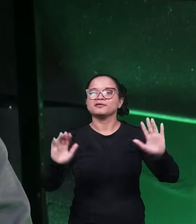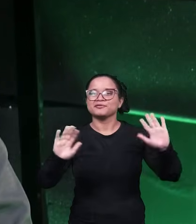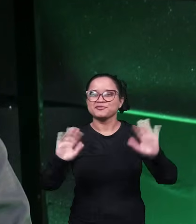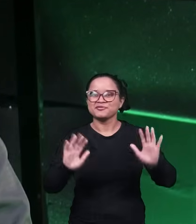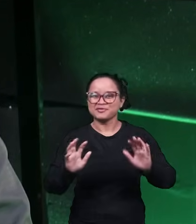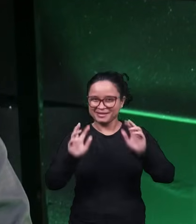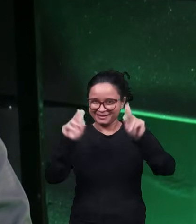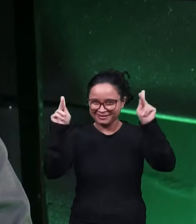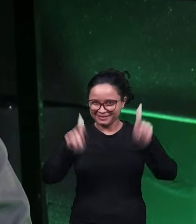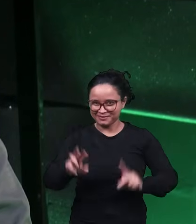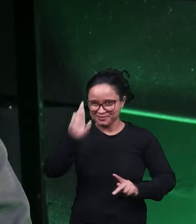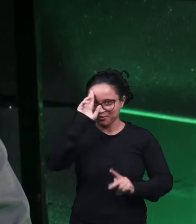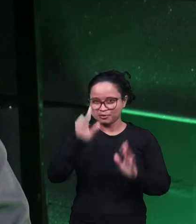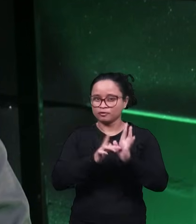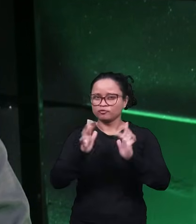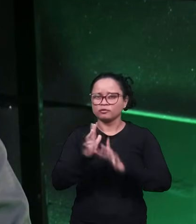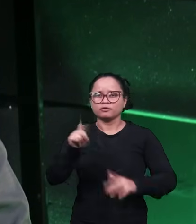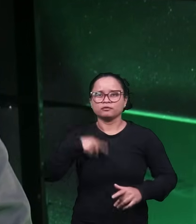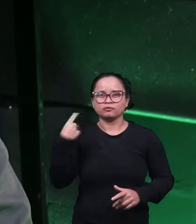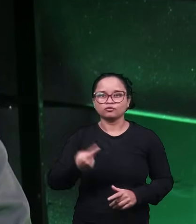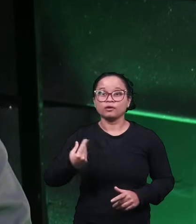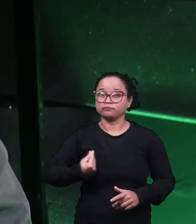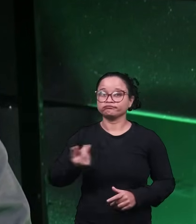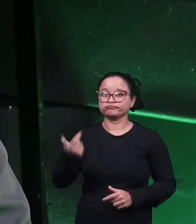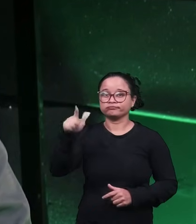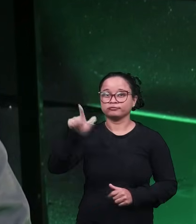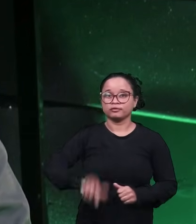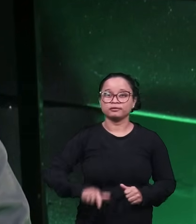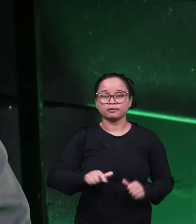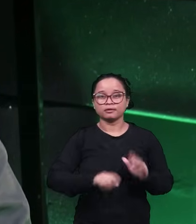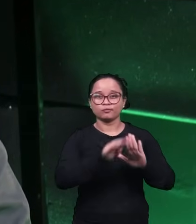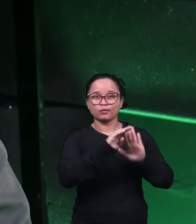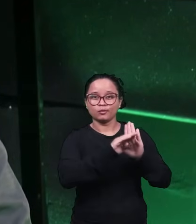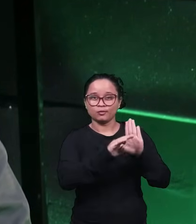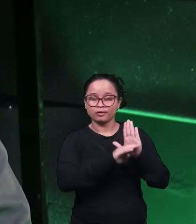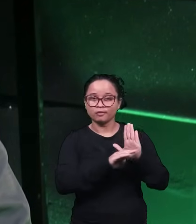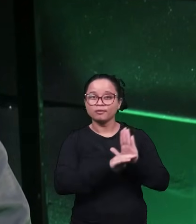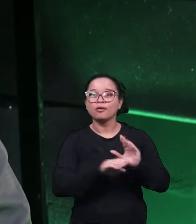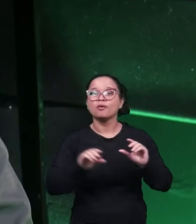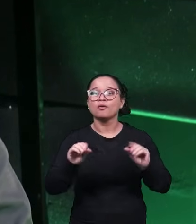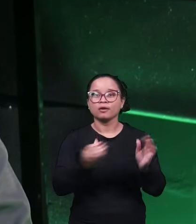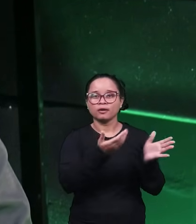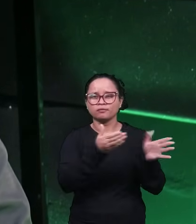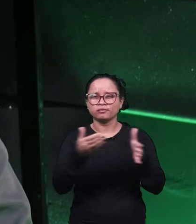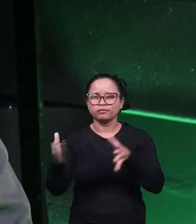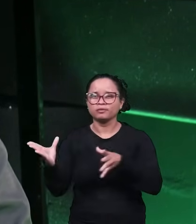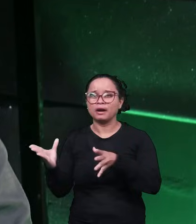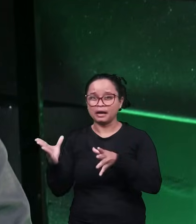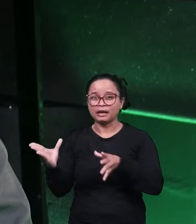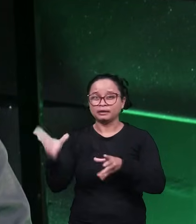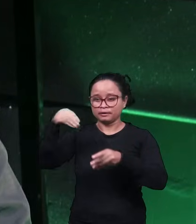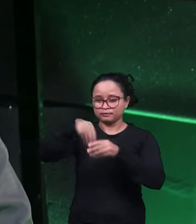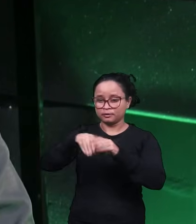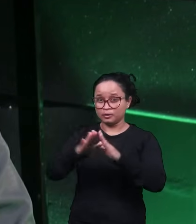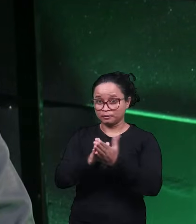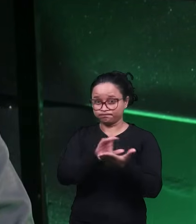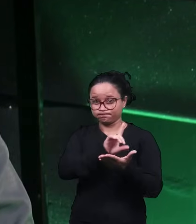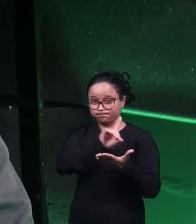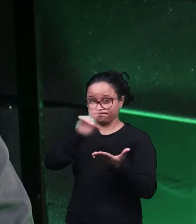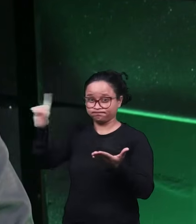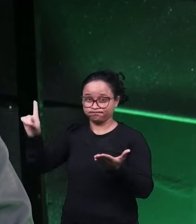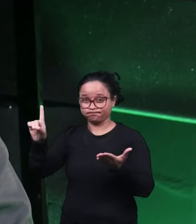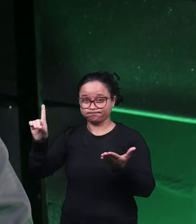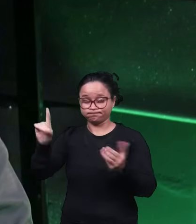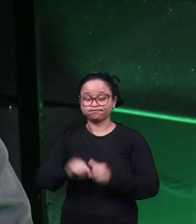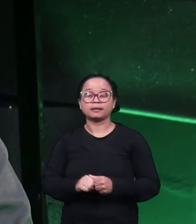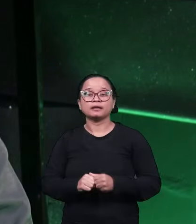Olá, paz do Senhor Jesus. Nós estamos aqui novamente com o nosso programa Cronologia Bíblica, Histórico e Profético. Este